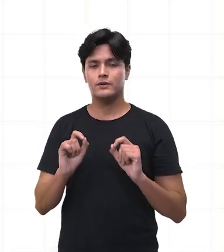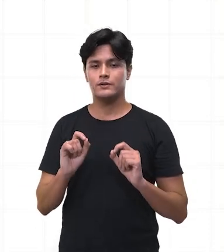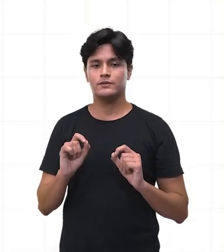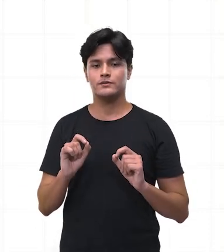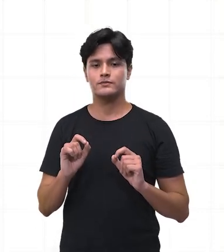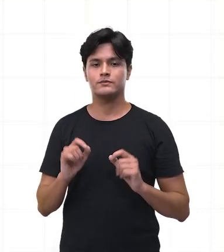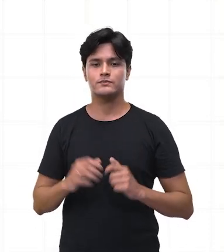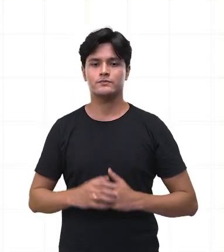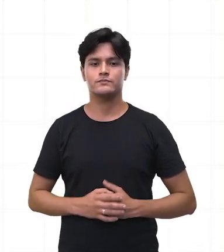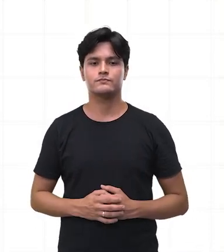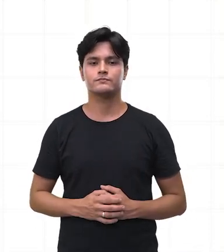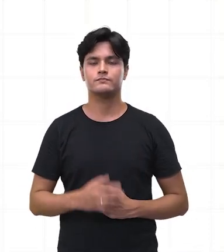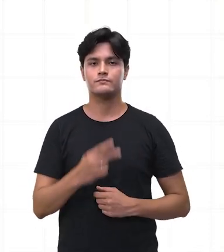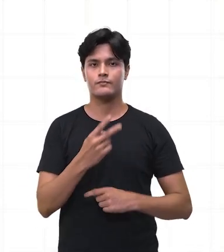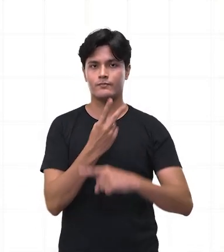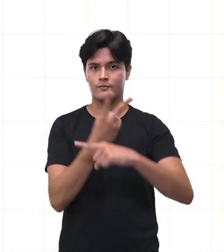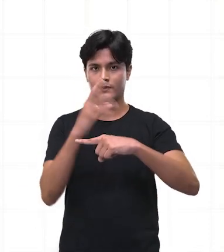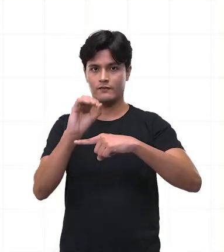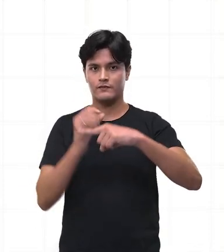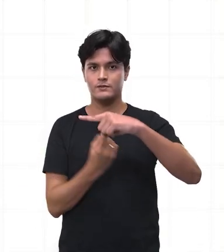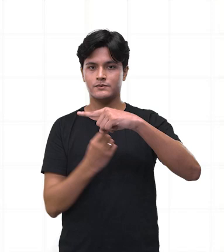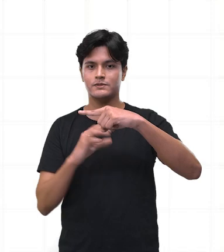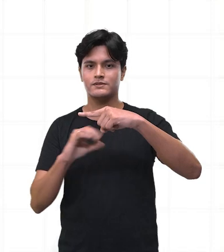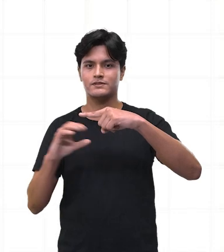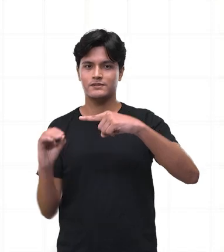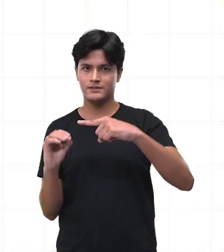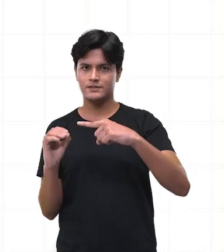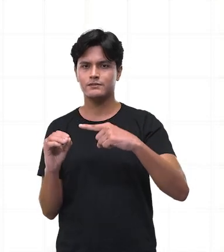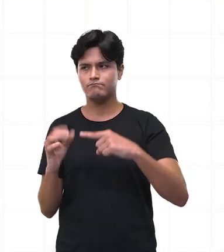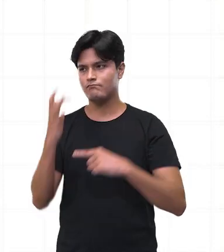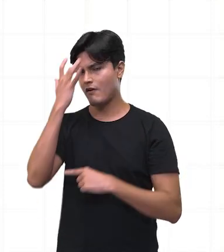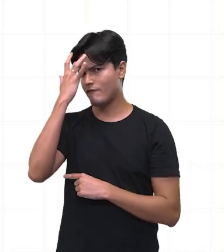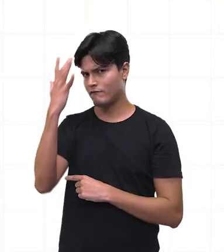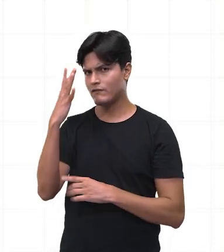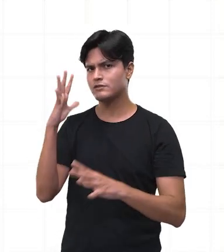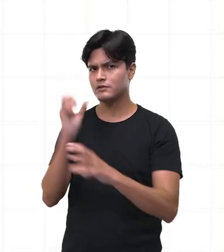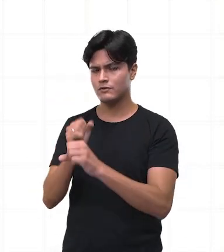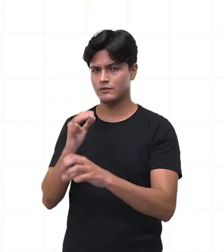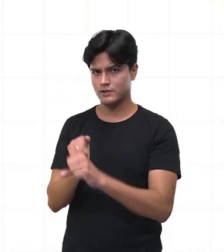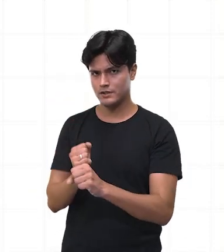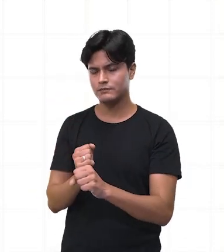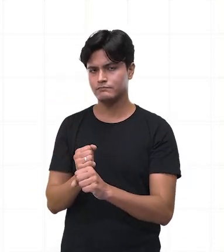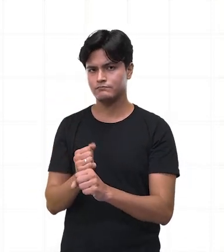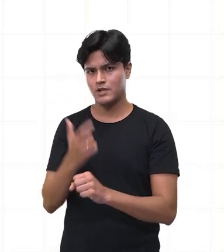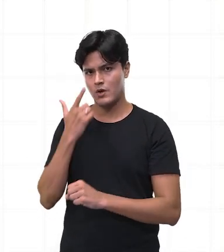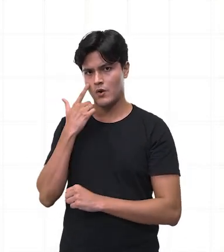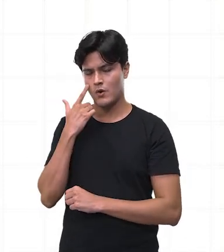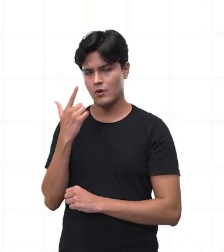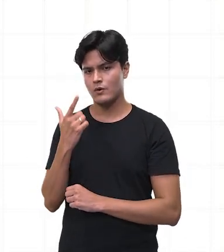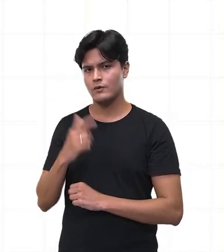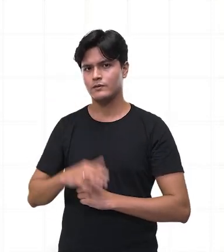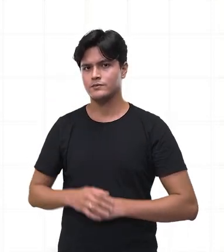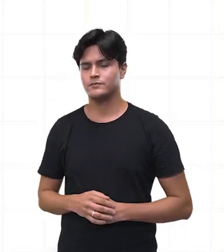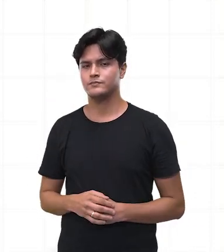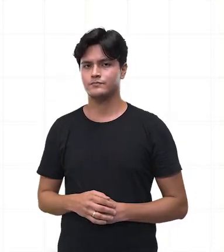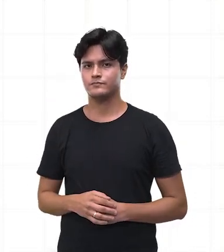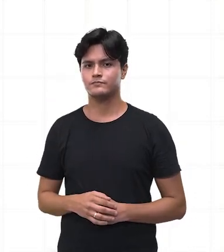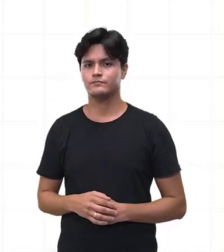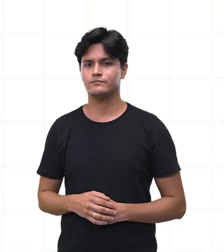de 20 sobre 100, olha só como é fácil calcular, chegar numa